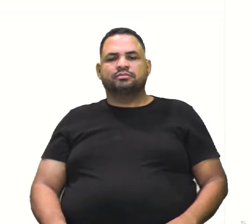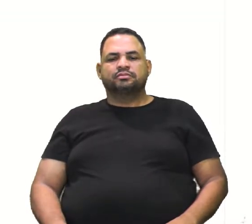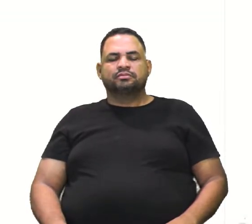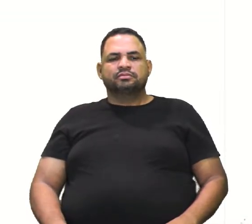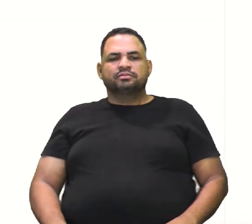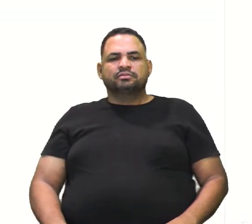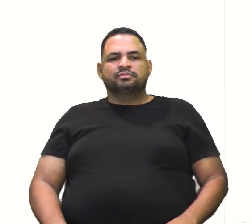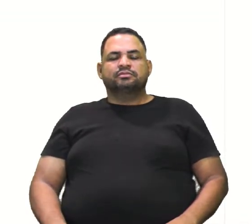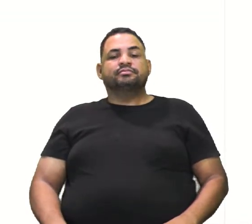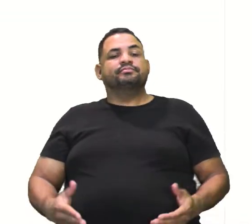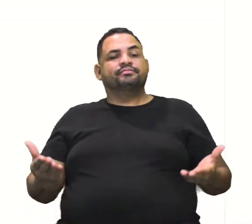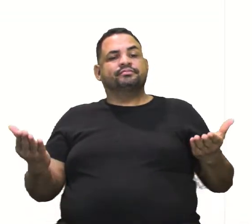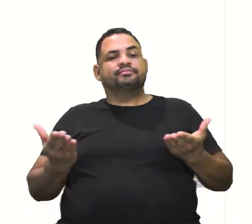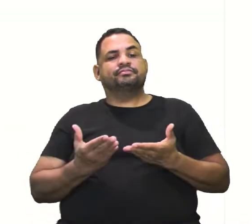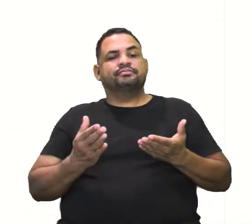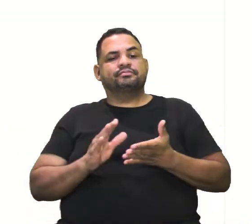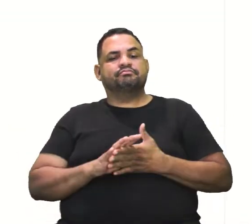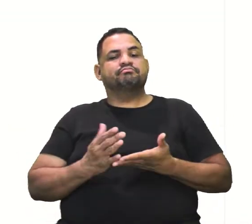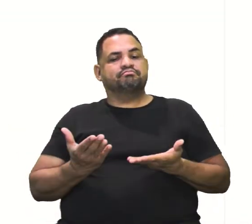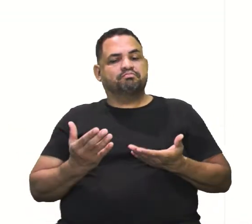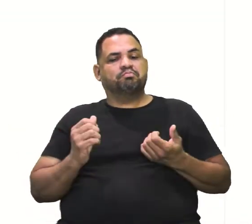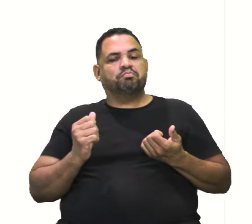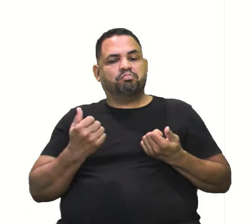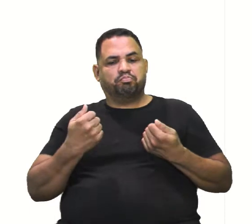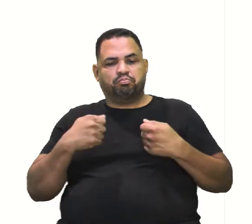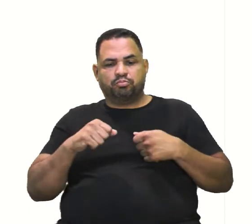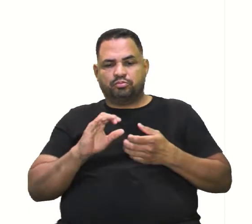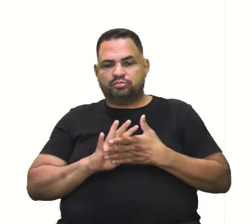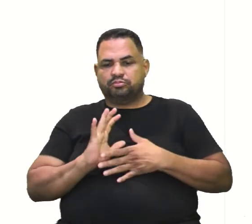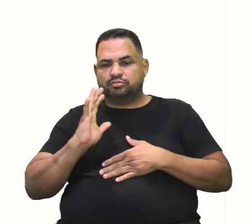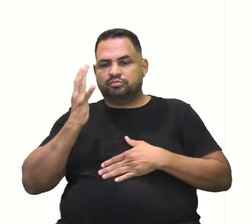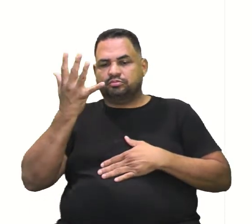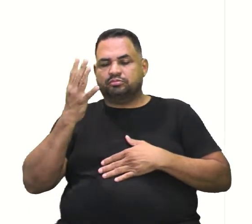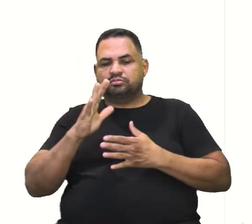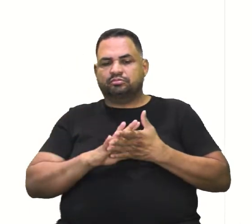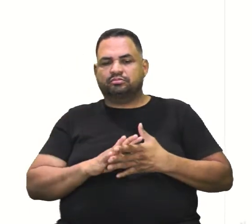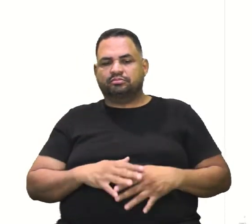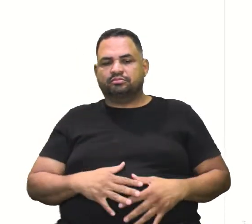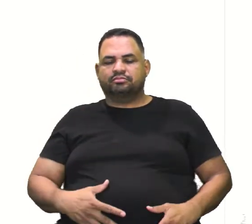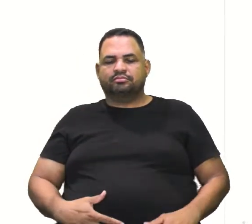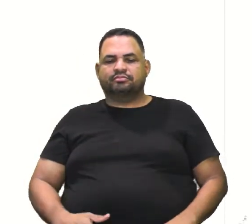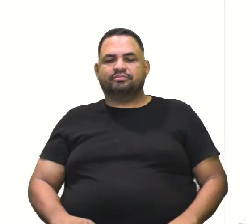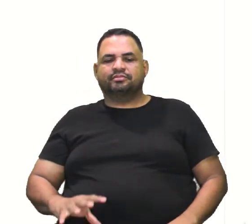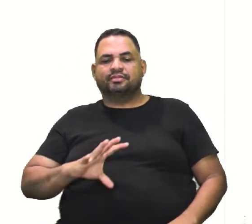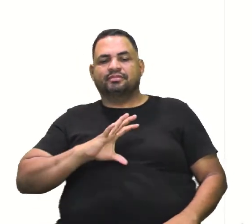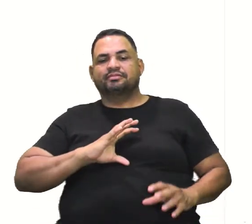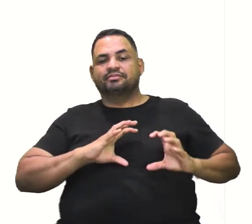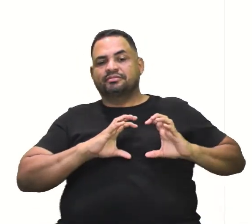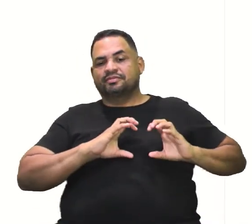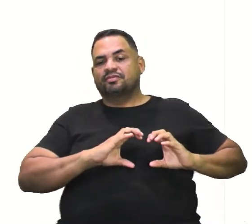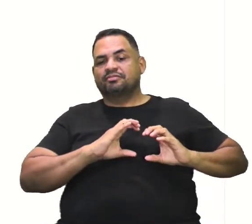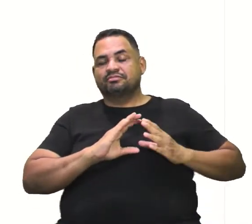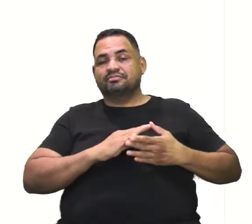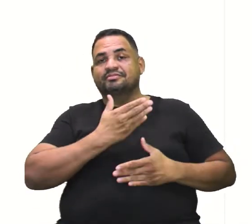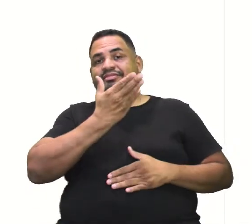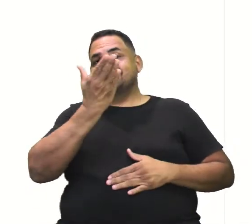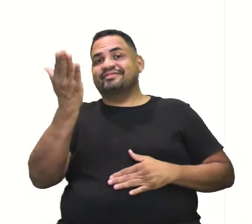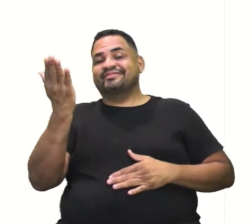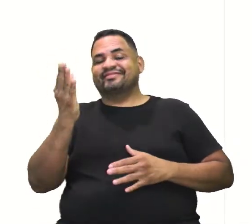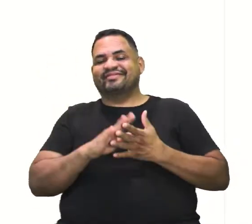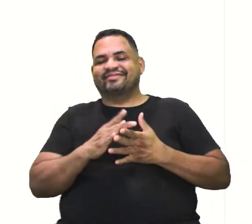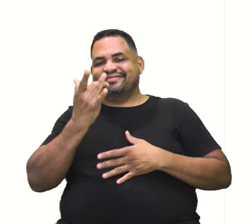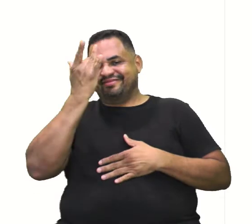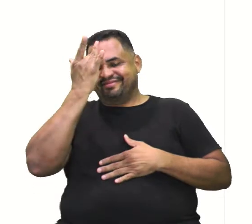então agora esse problema tem solução, ó. O amor está no ar. É tão fácil